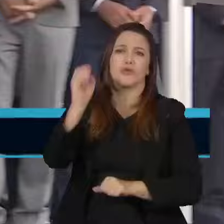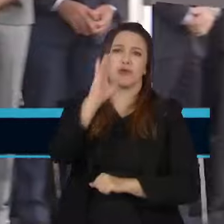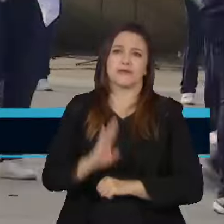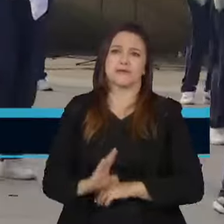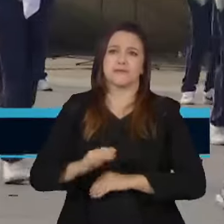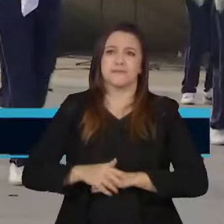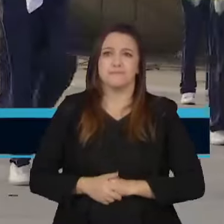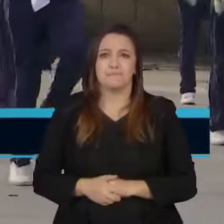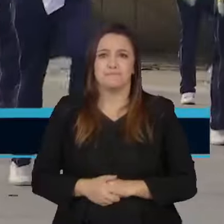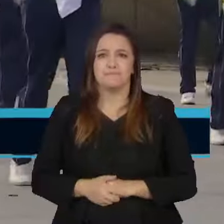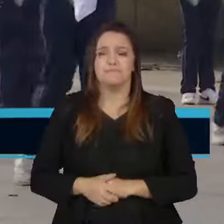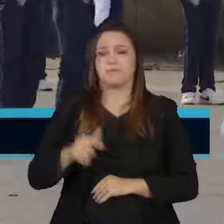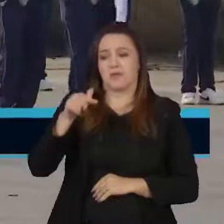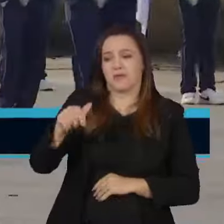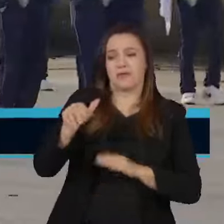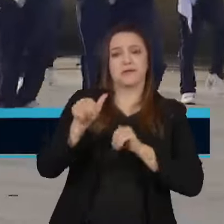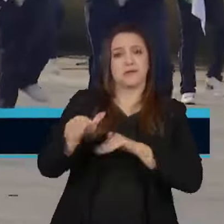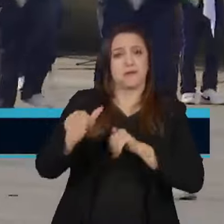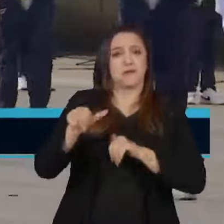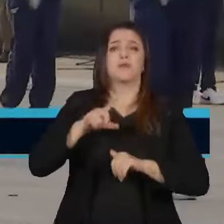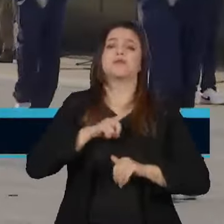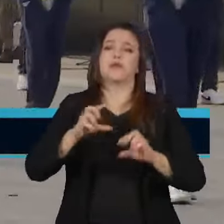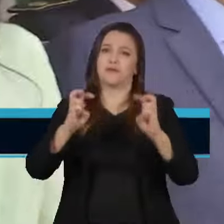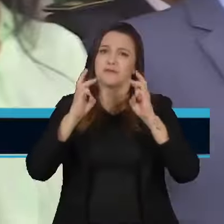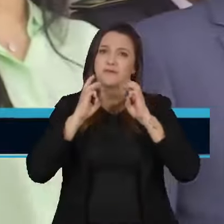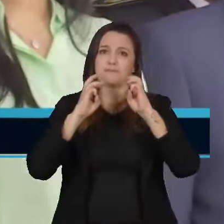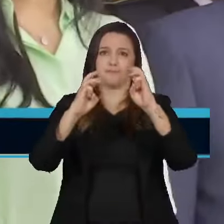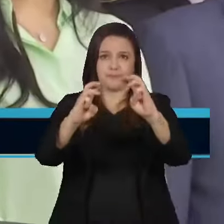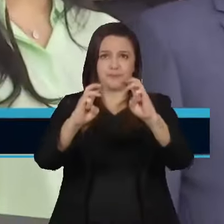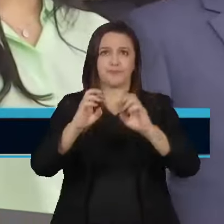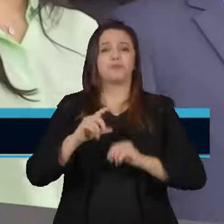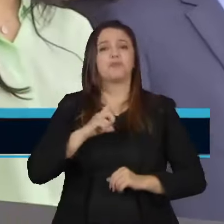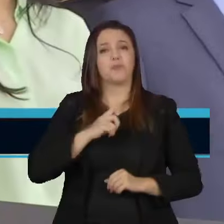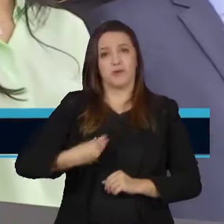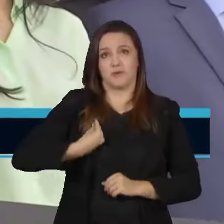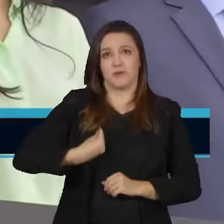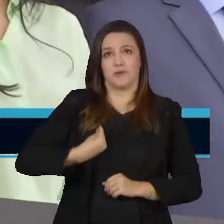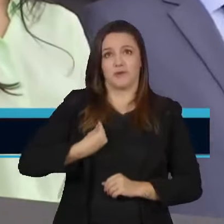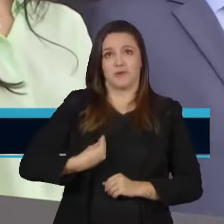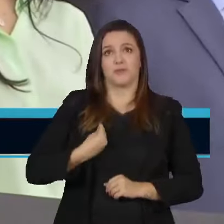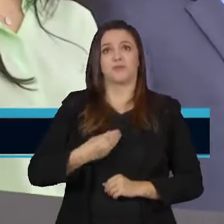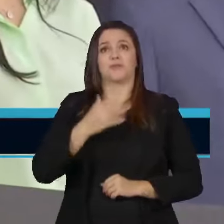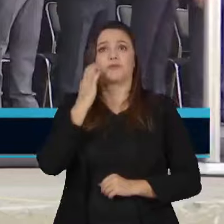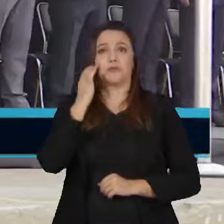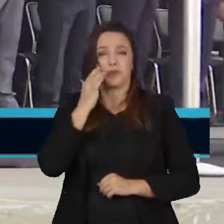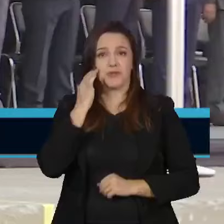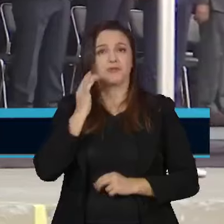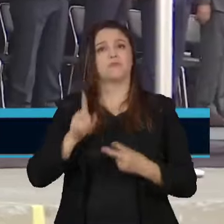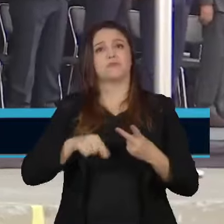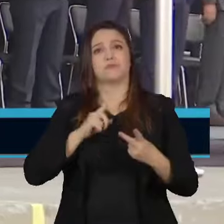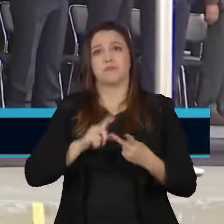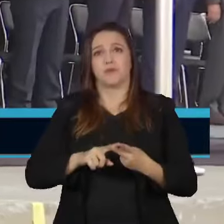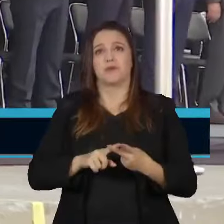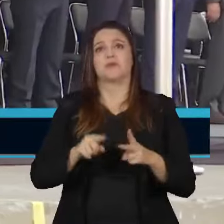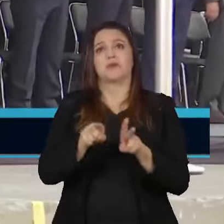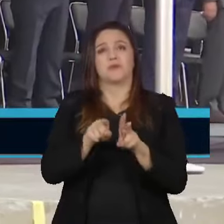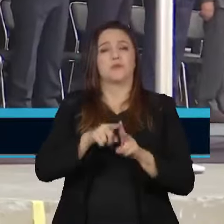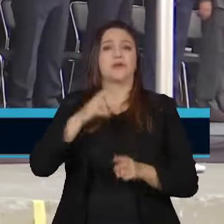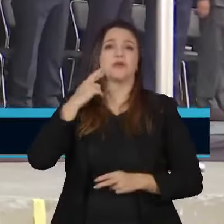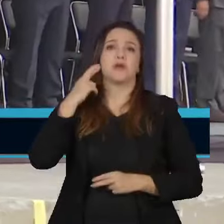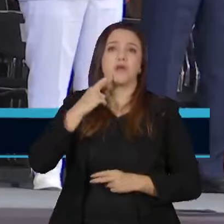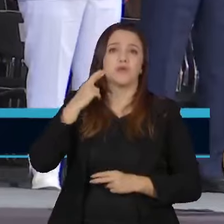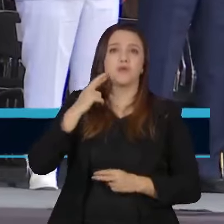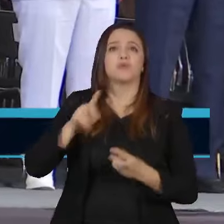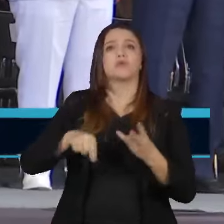tradicional desfile de 7 de setembro no sambódromo do Anhembi. Estavam presentes o governador Tarcísio de Freitas, o prefeito de São Paulo Ricardo